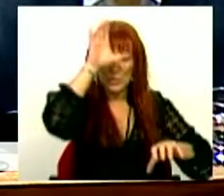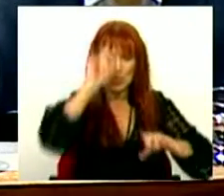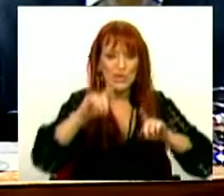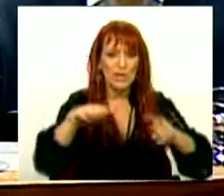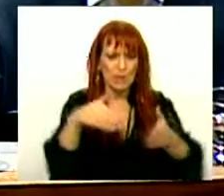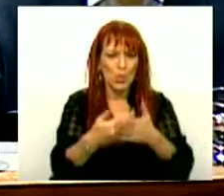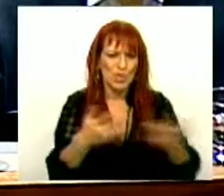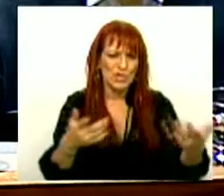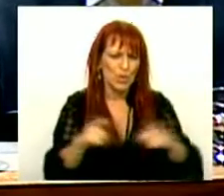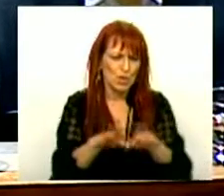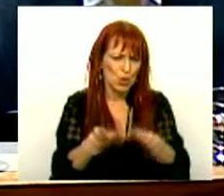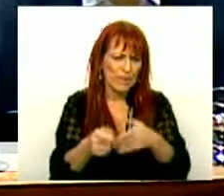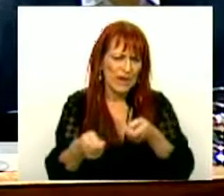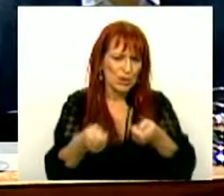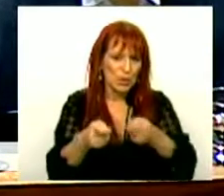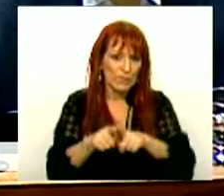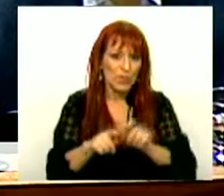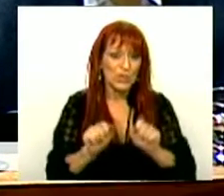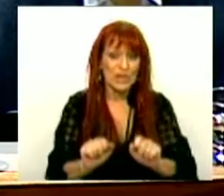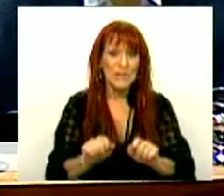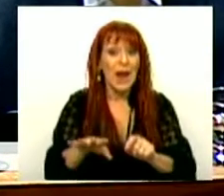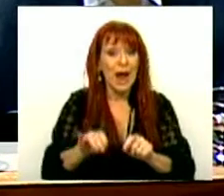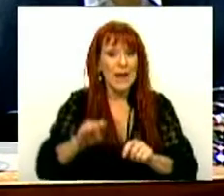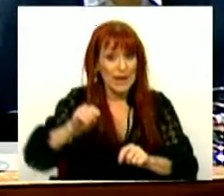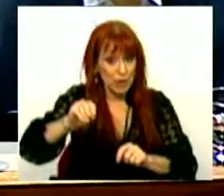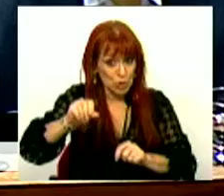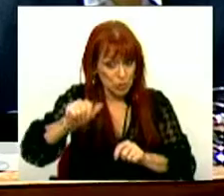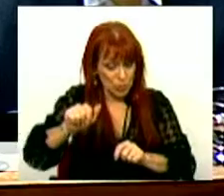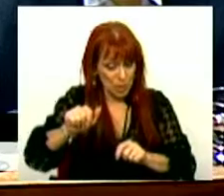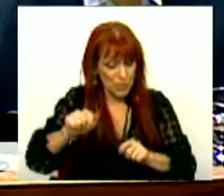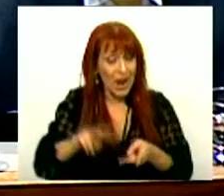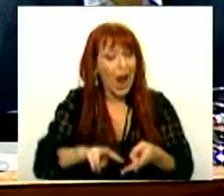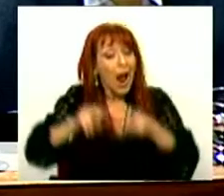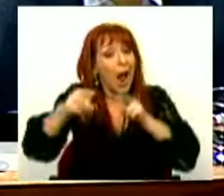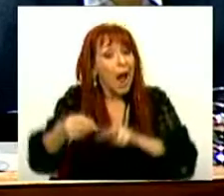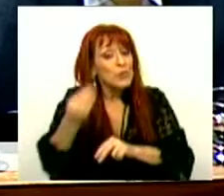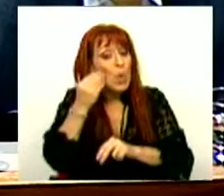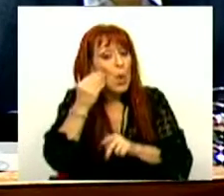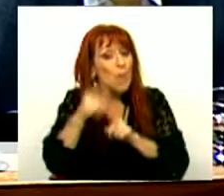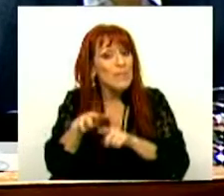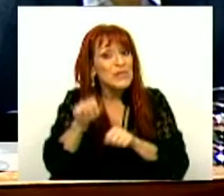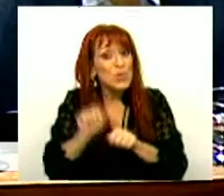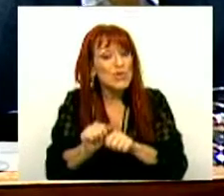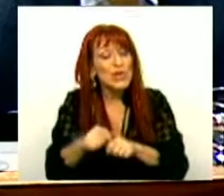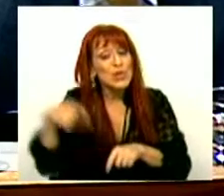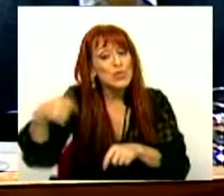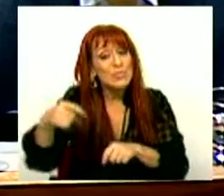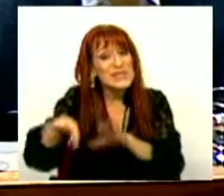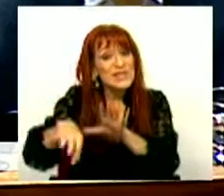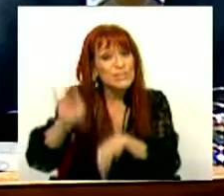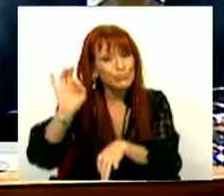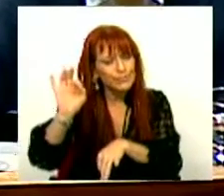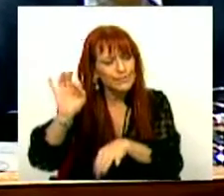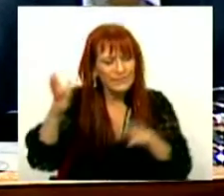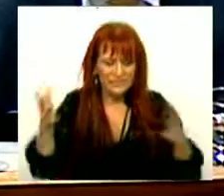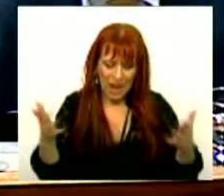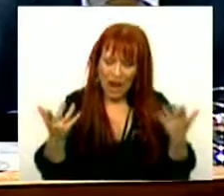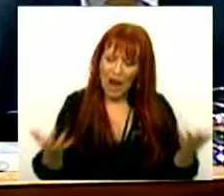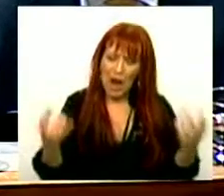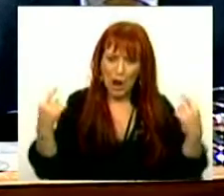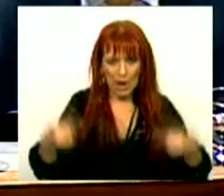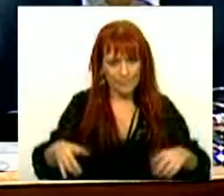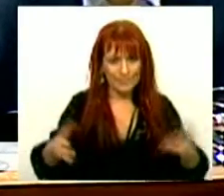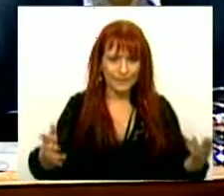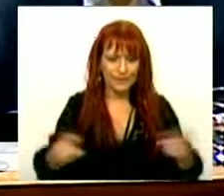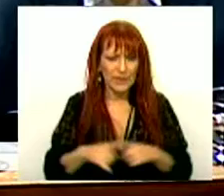são as Comissões de Coordenação e Desenvolvimento Regional, a alterar o processo de designação dos seus presidentes. Neste momento,